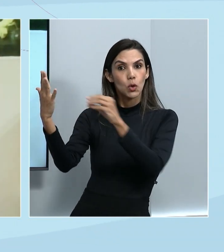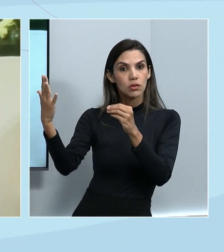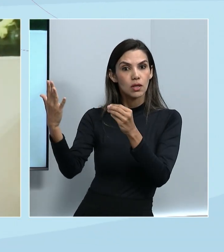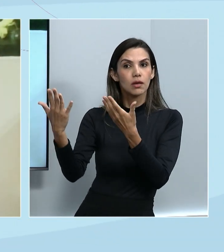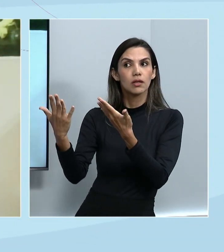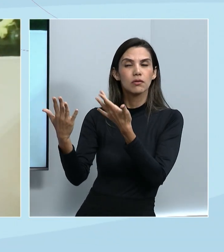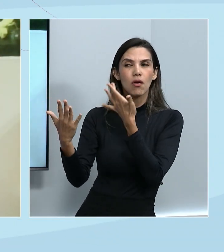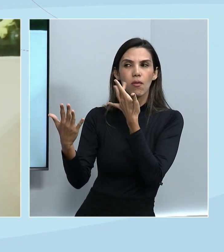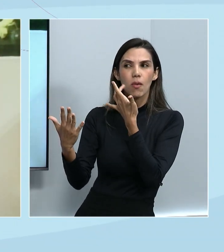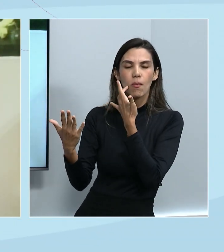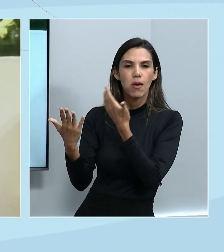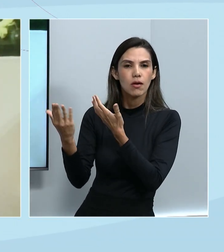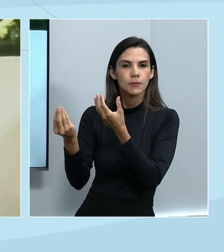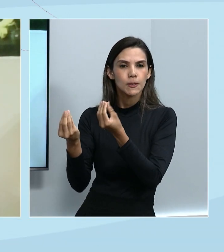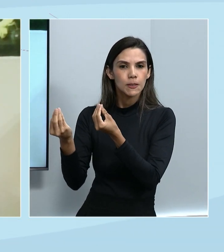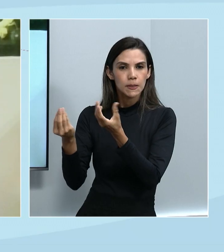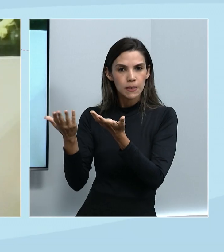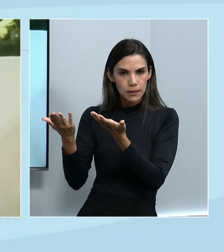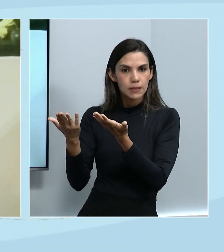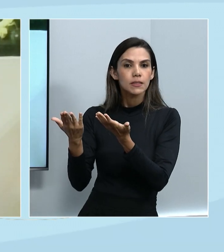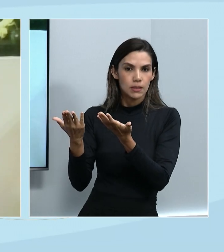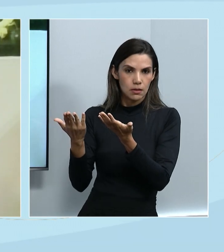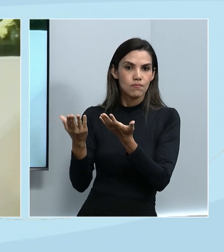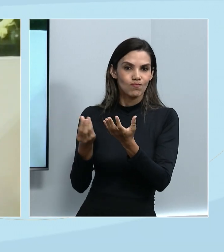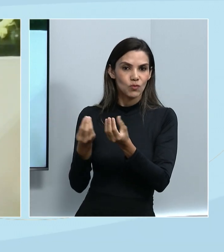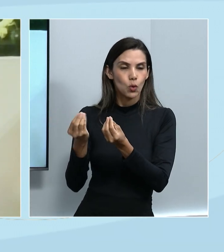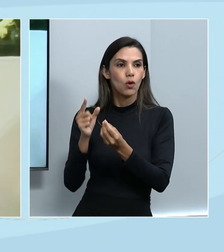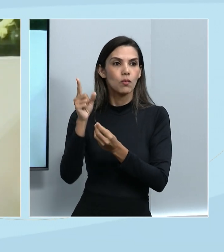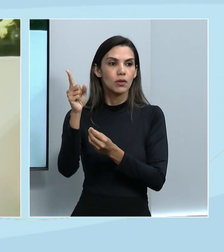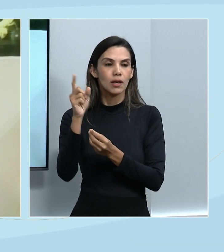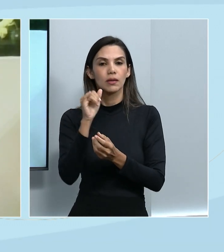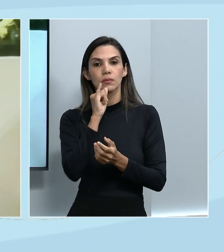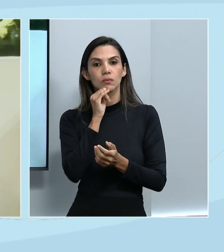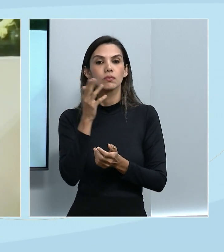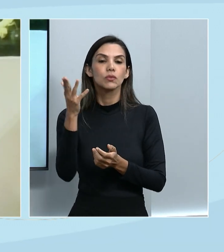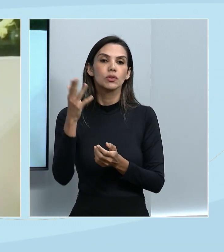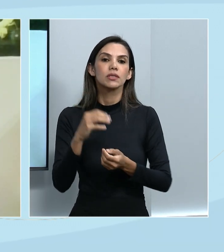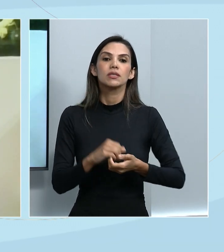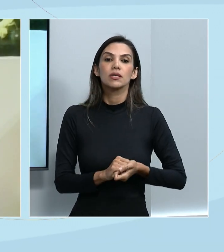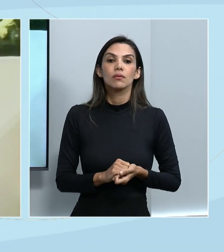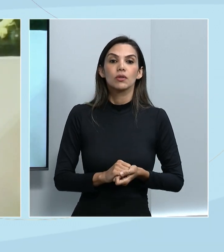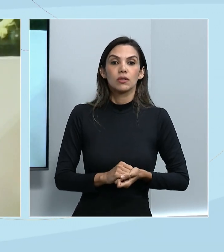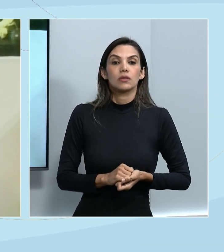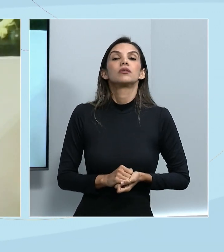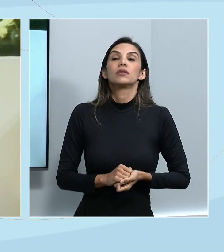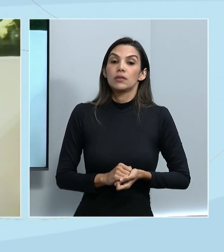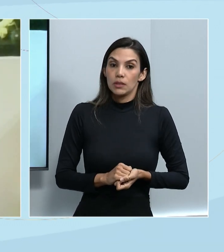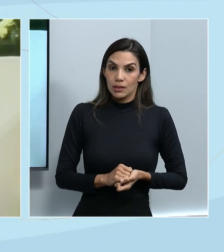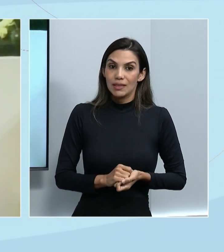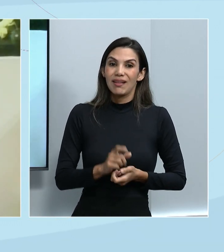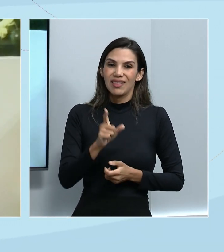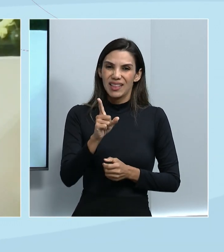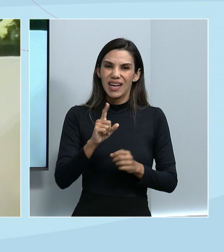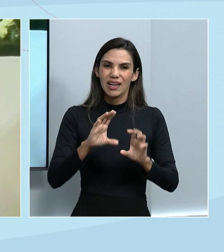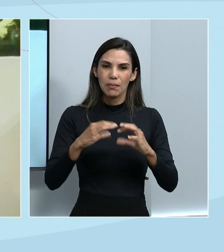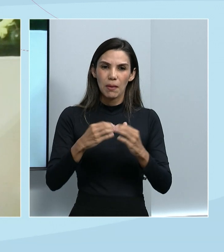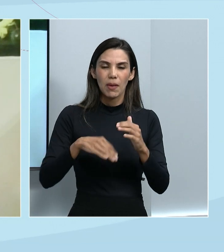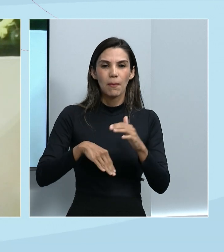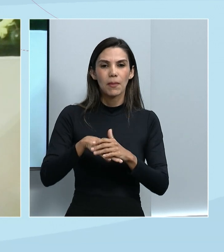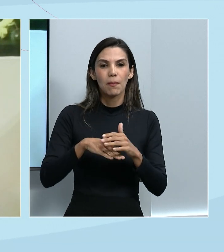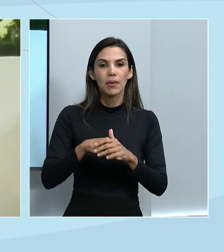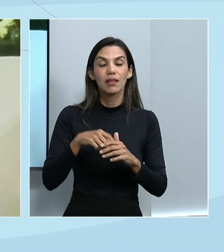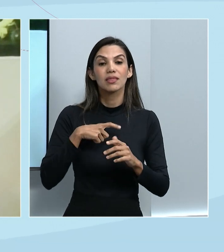agir. Especialmente nesse caso do Vini Júnior, a UEFA arbitrou uma